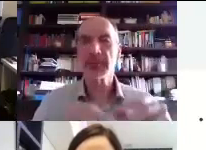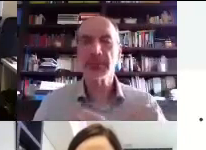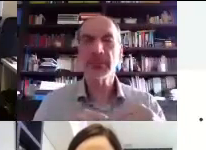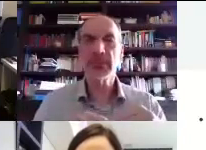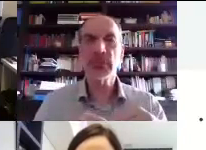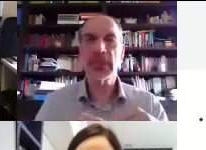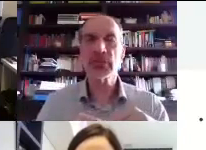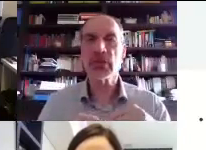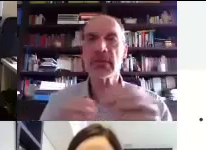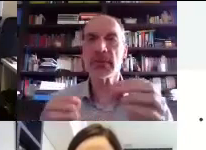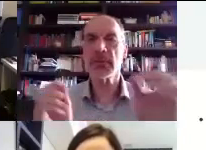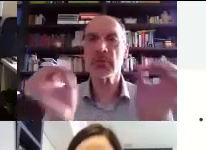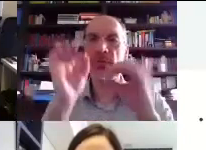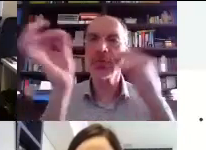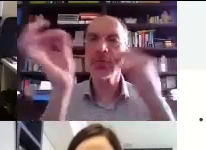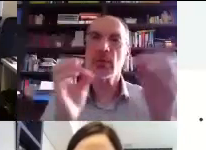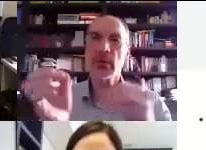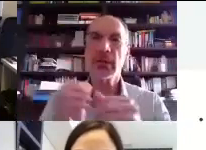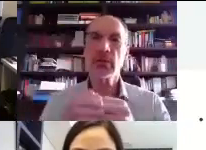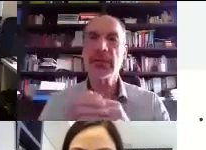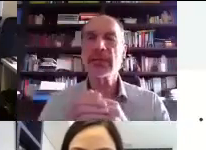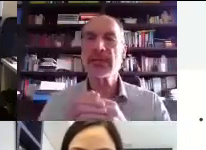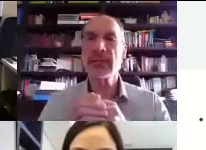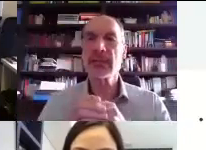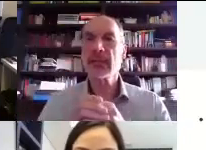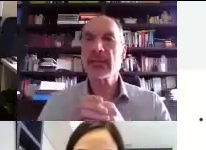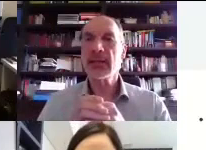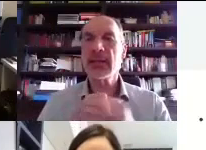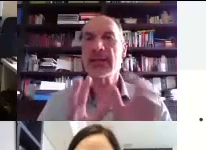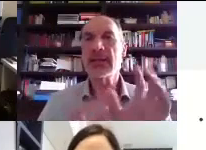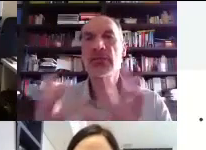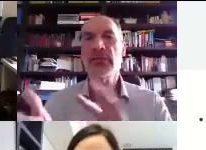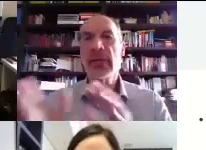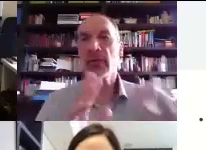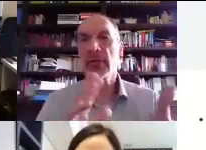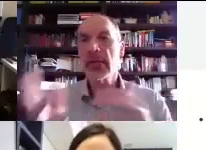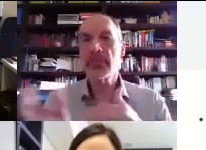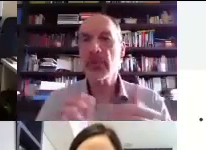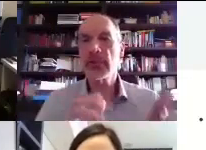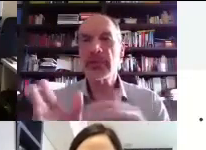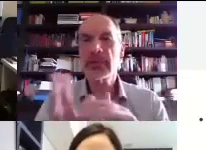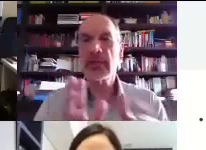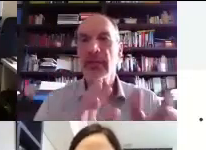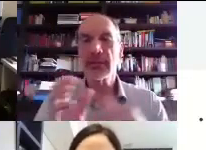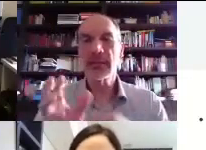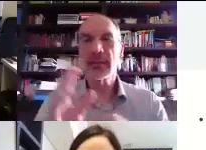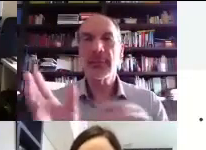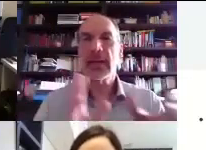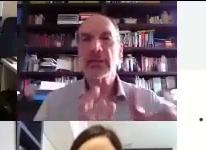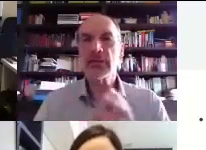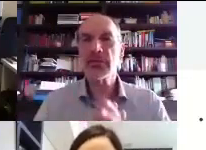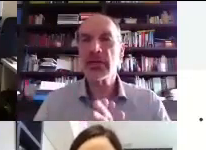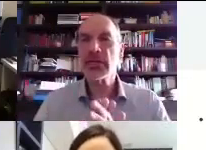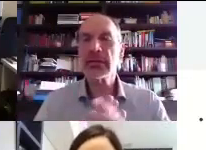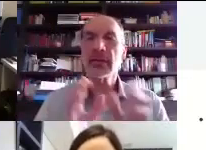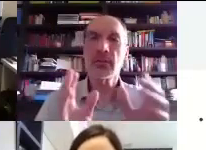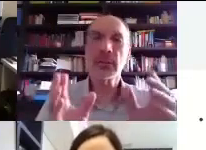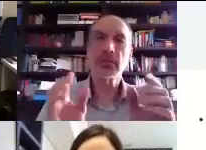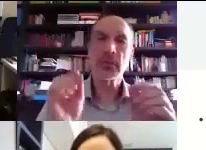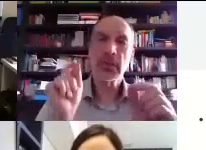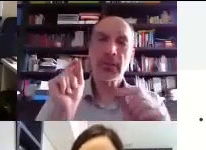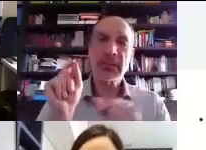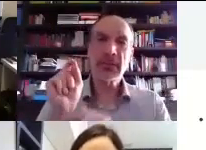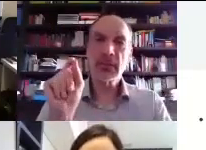mesmas dimensões, proporções, colocando o brise. Aí tanto ver o que pode afetar partes de fachada,